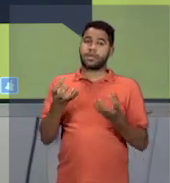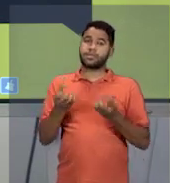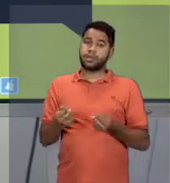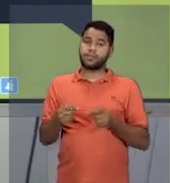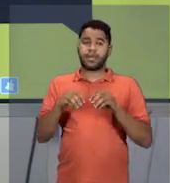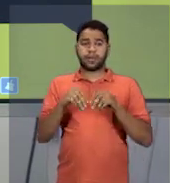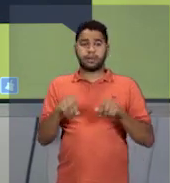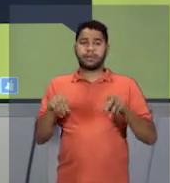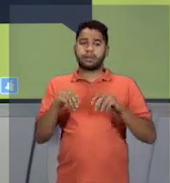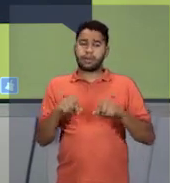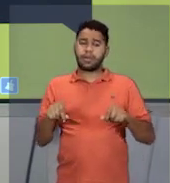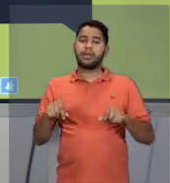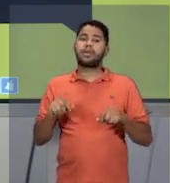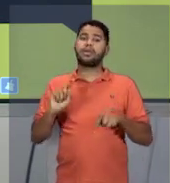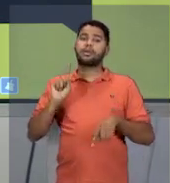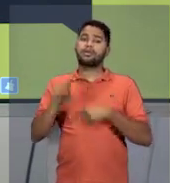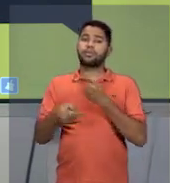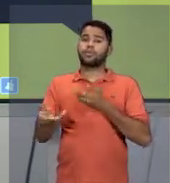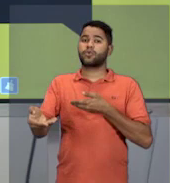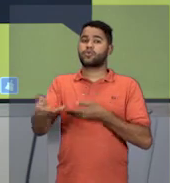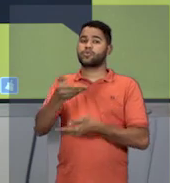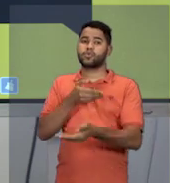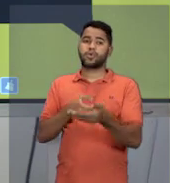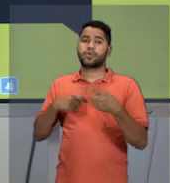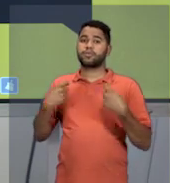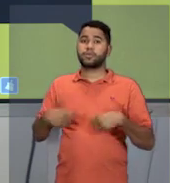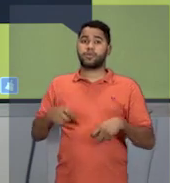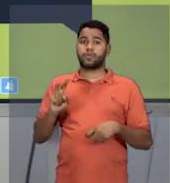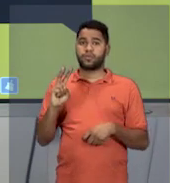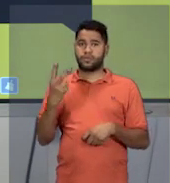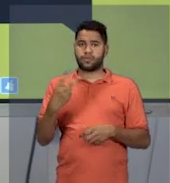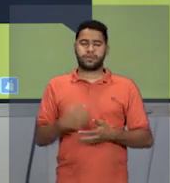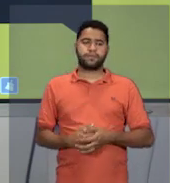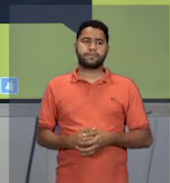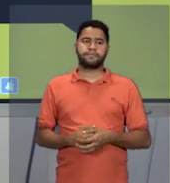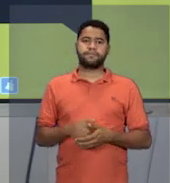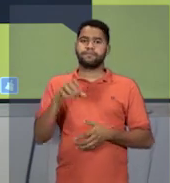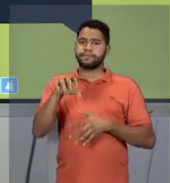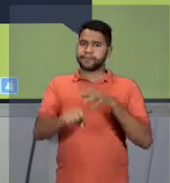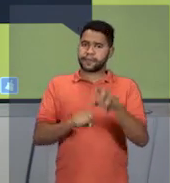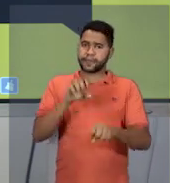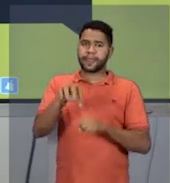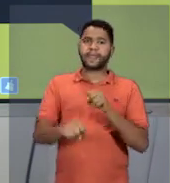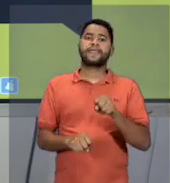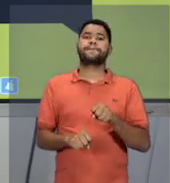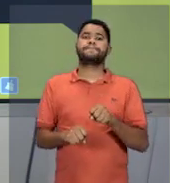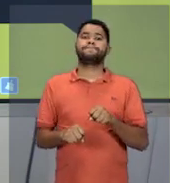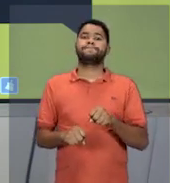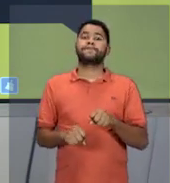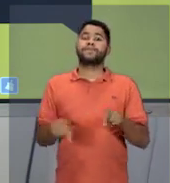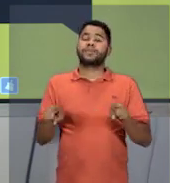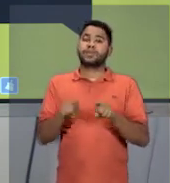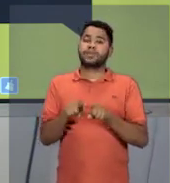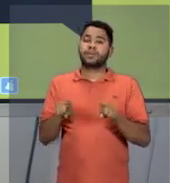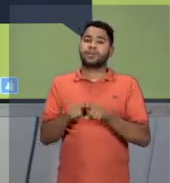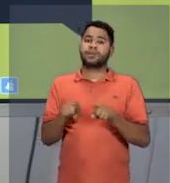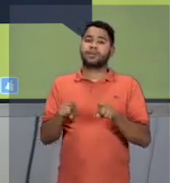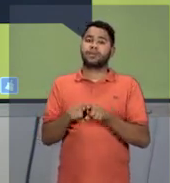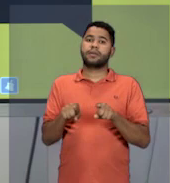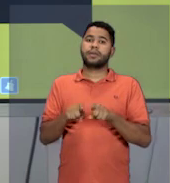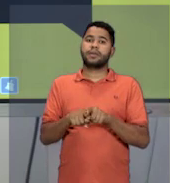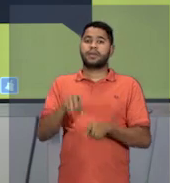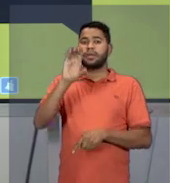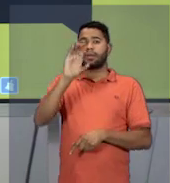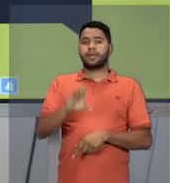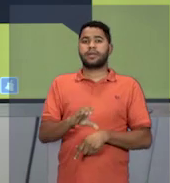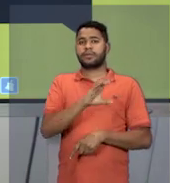um território, e em troca ele deveria fazer duas coisas: explorar o território e catequizar